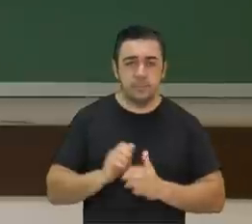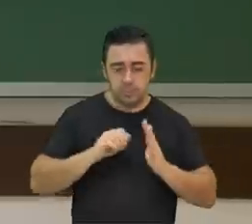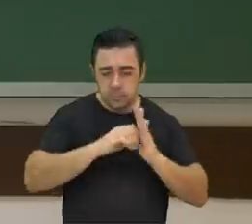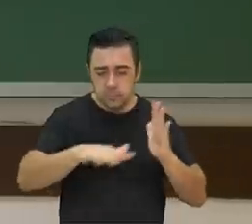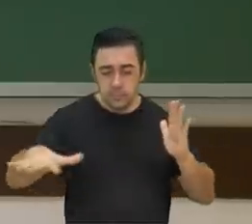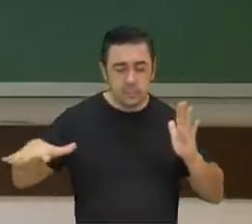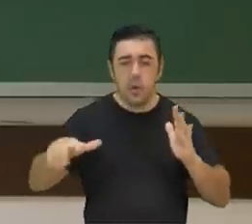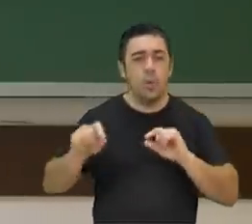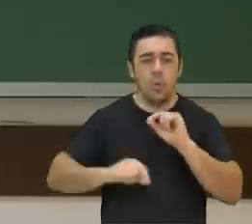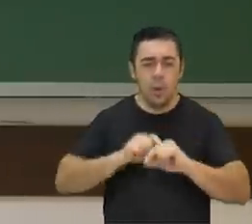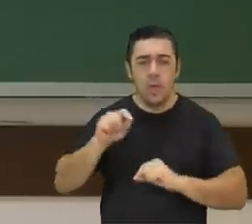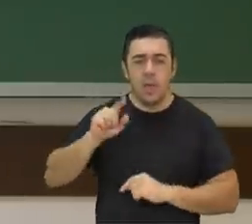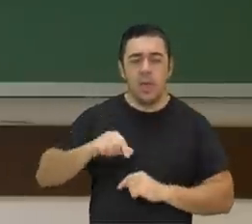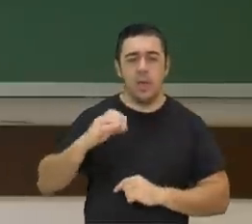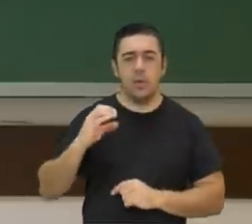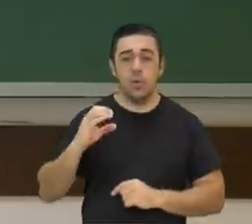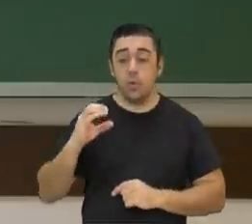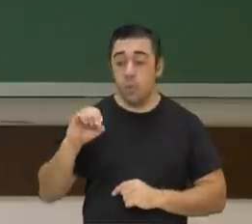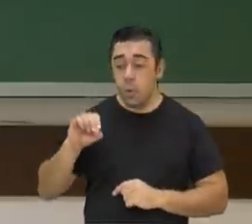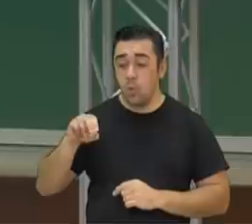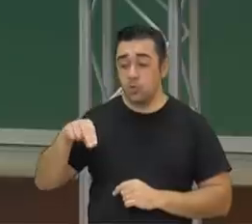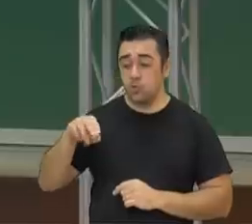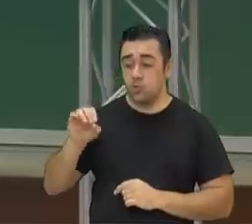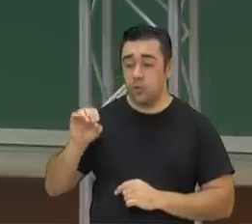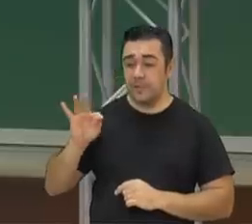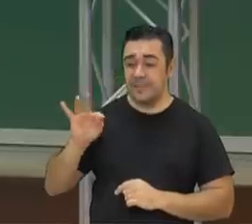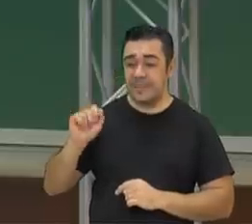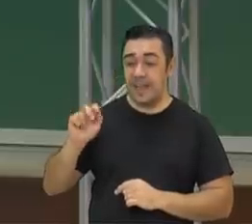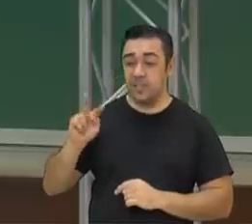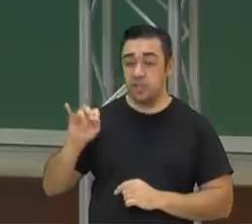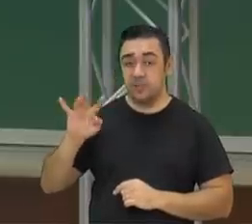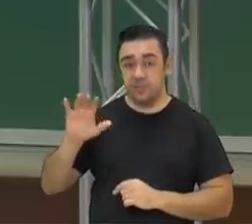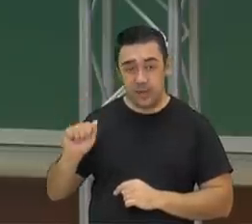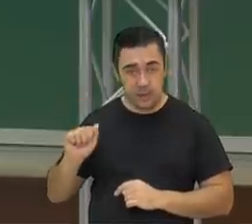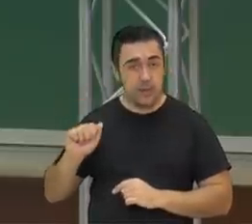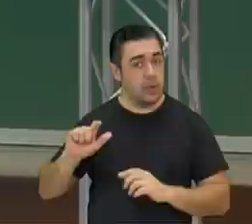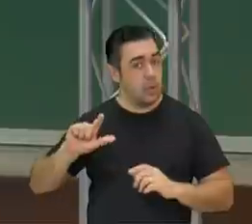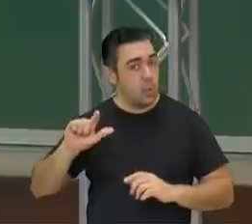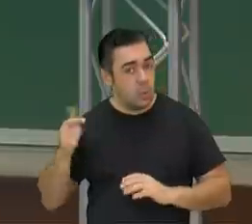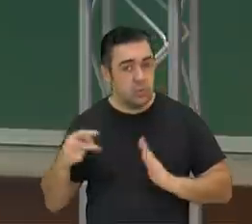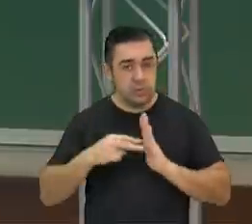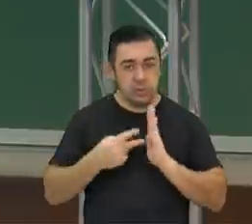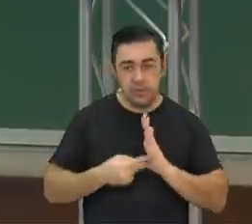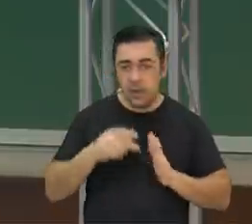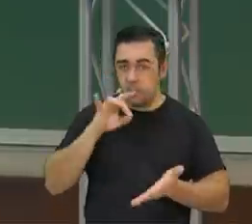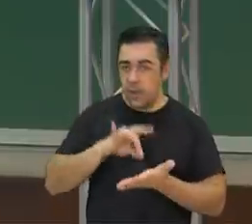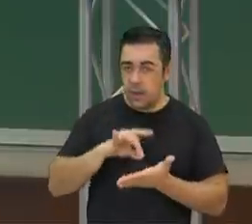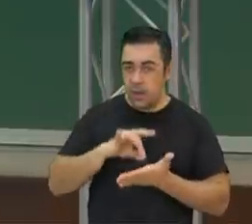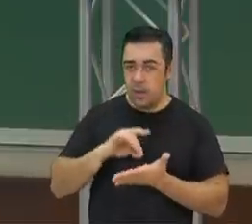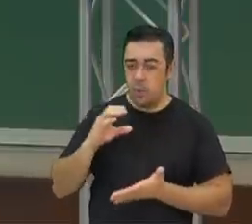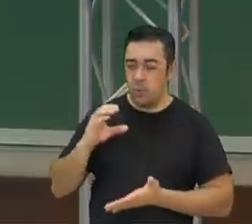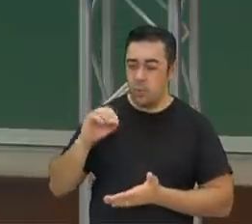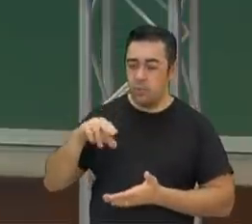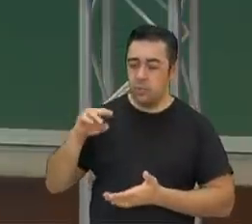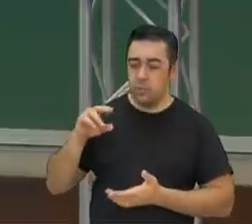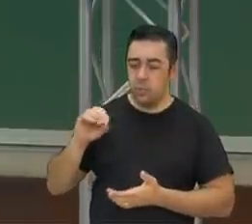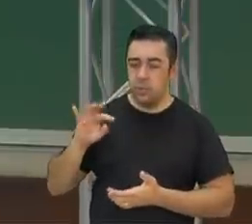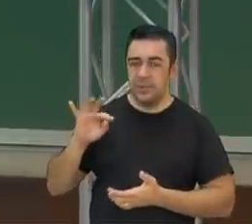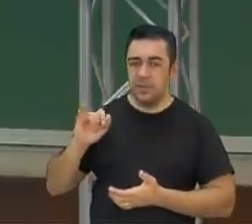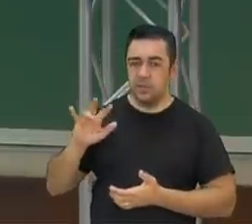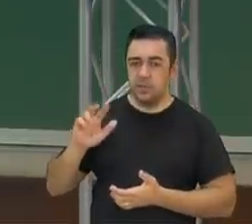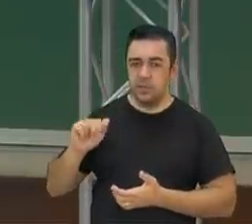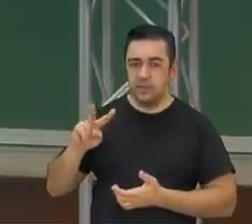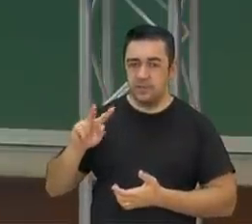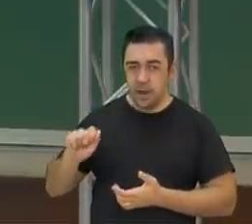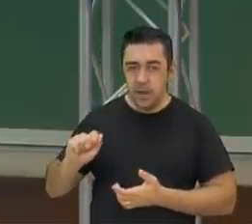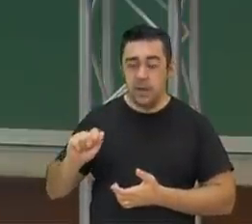que é a linguagem conotativa, né? Então, quando a linguagem tem um outro sentido diferente do real, conotativa. Se ela tem um sentido